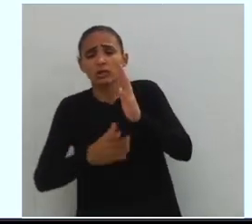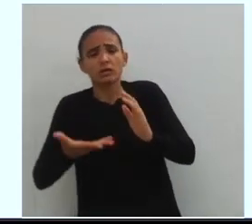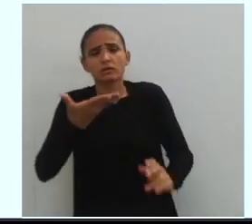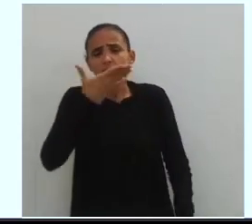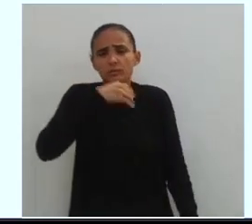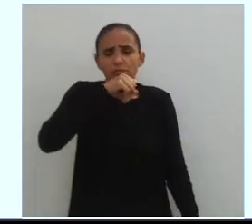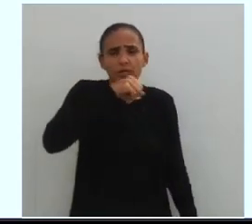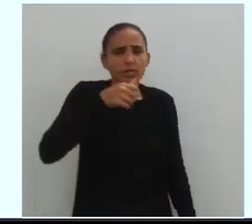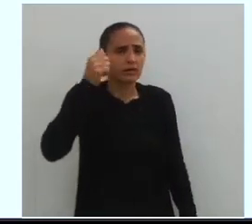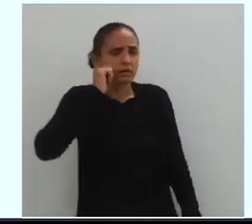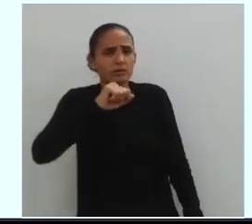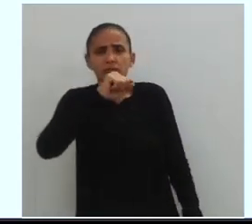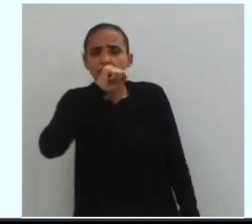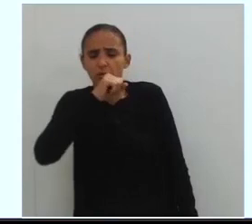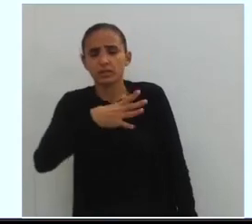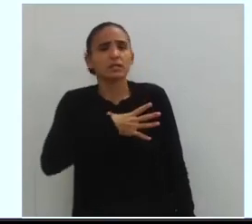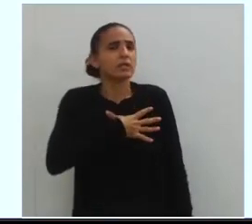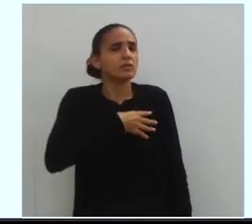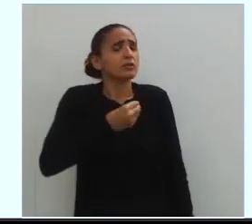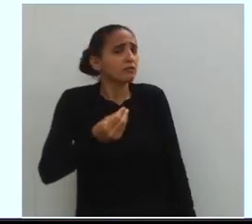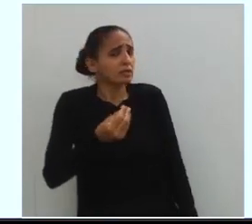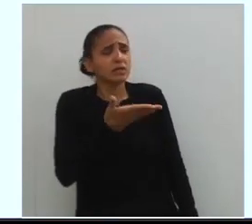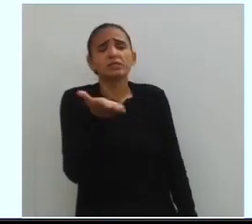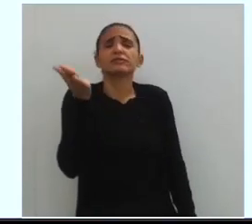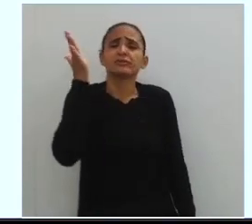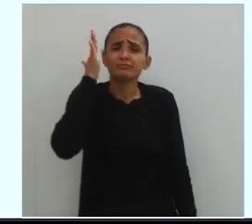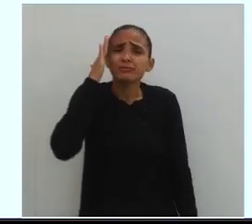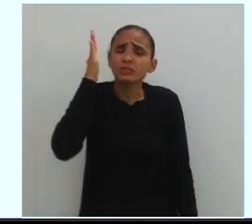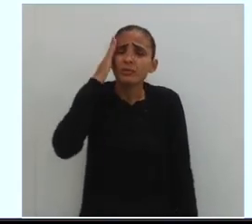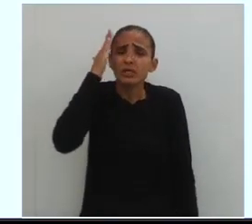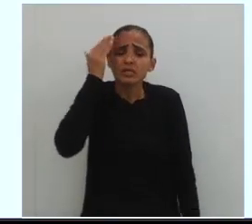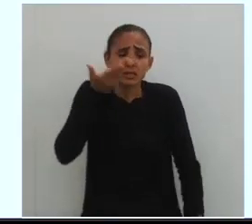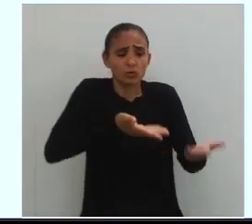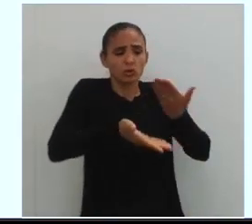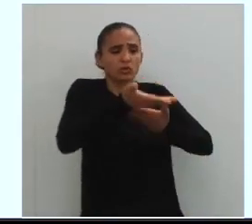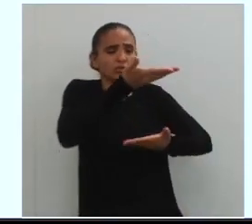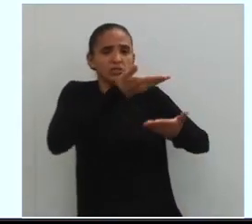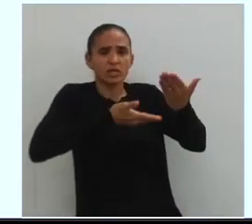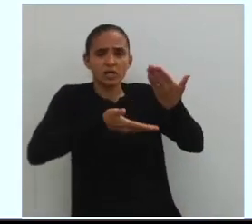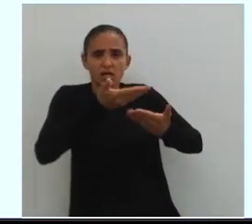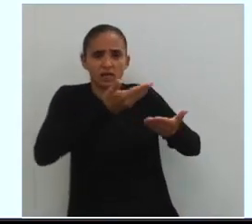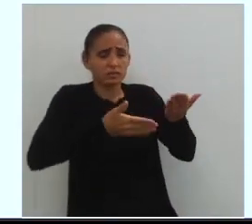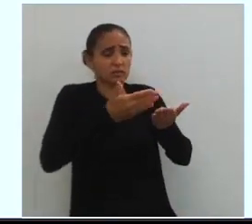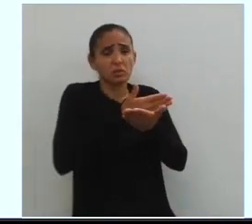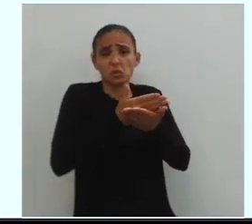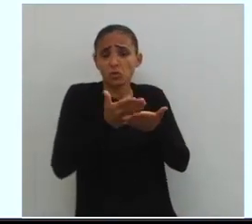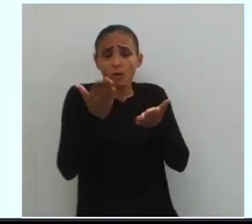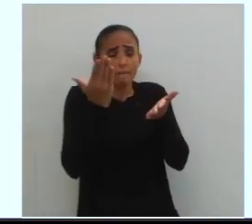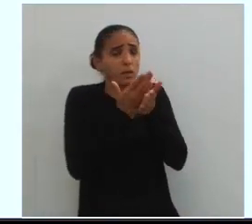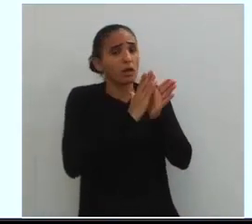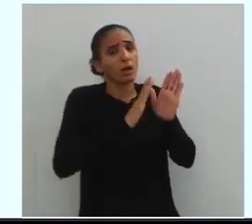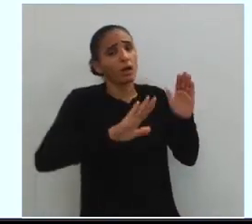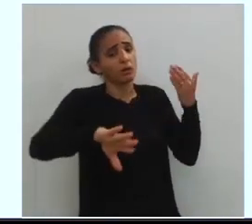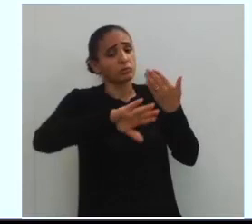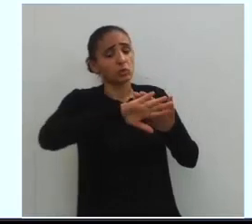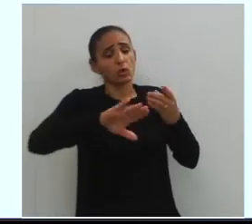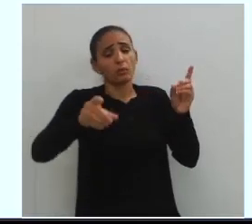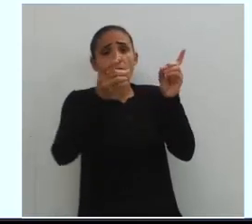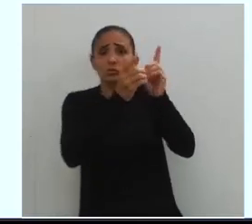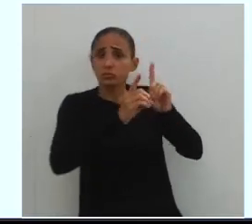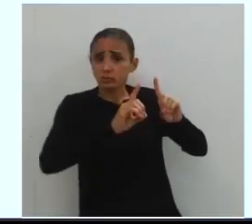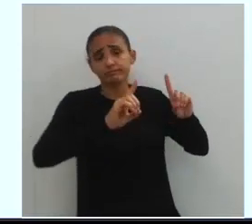de pai, de mãe e filhos. A gente sabe que os relacionamentos eles se acabam, os pais